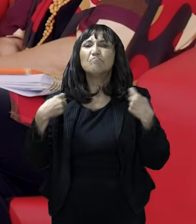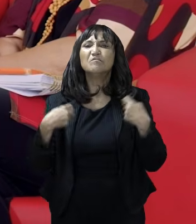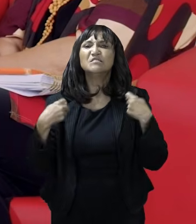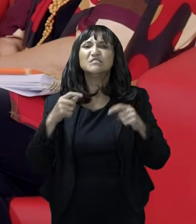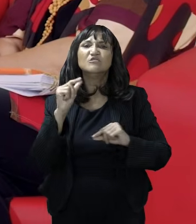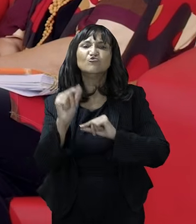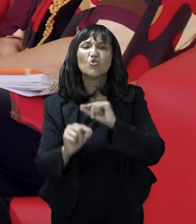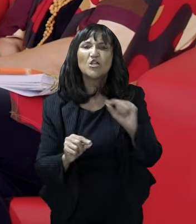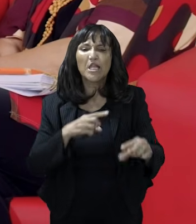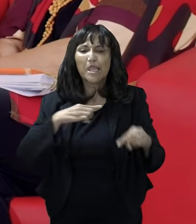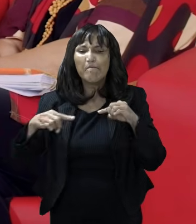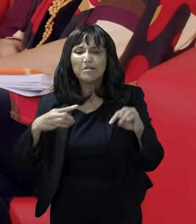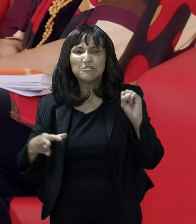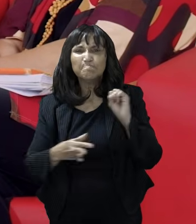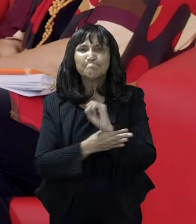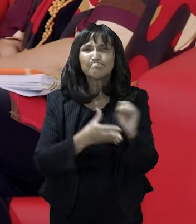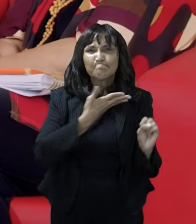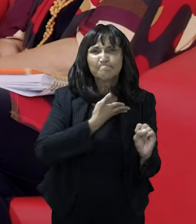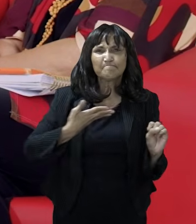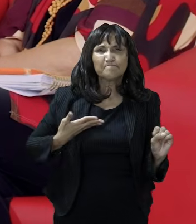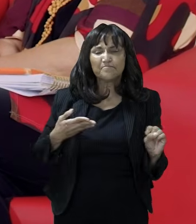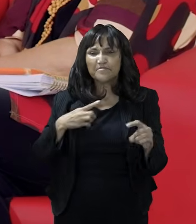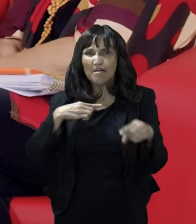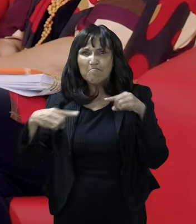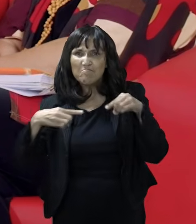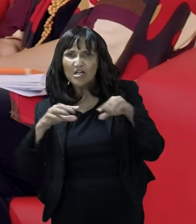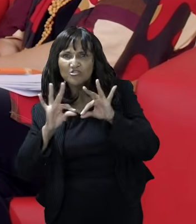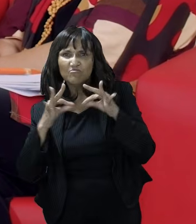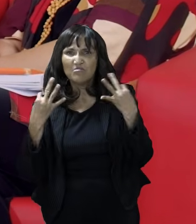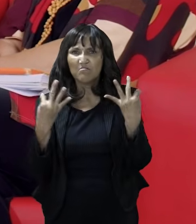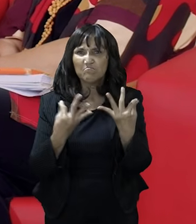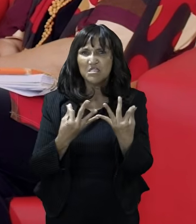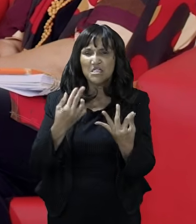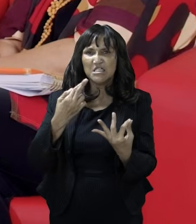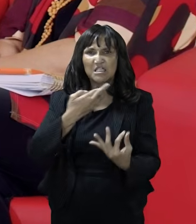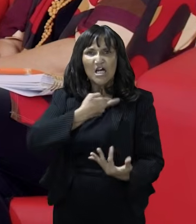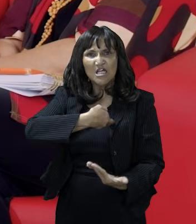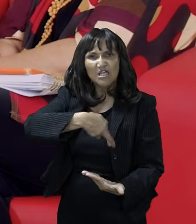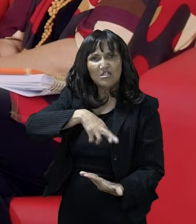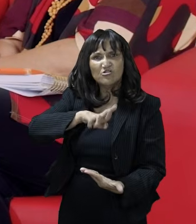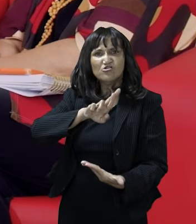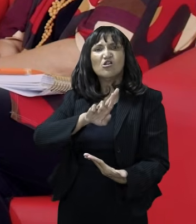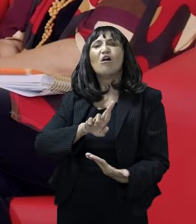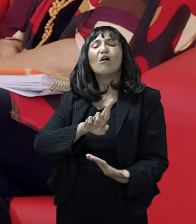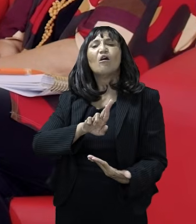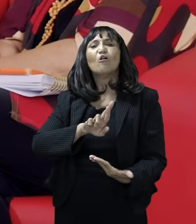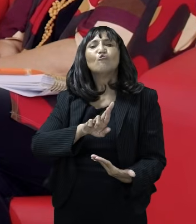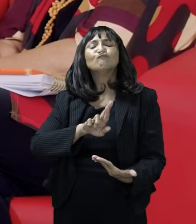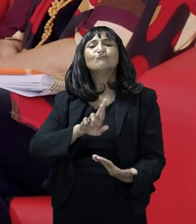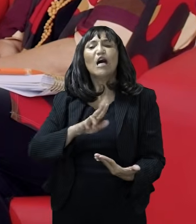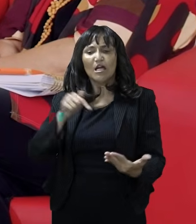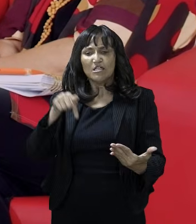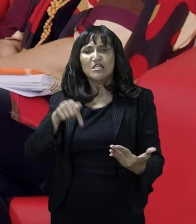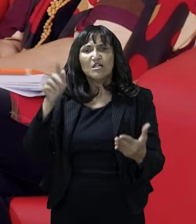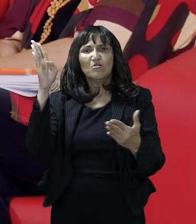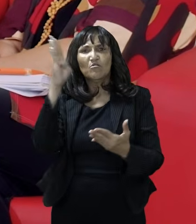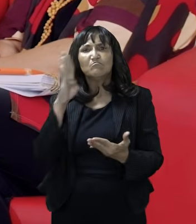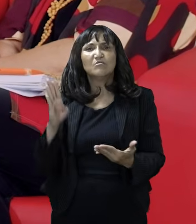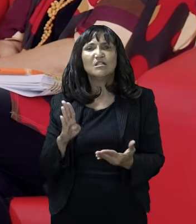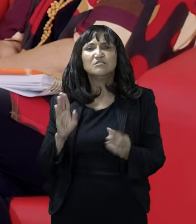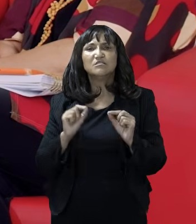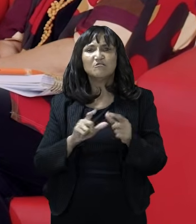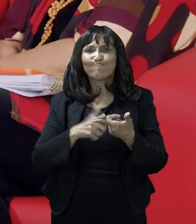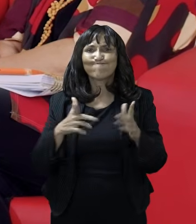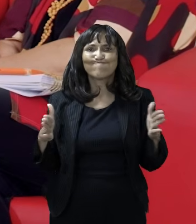sobre segurança pública, o debate sobre família, sobre religião, você vê que no Brasil um crescimento